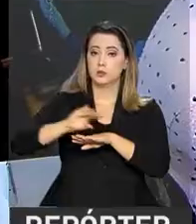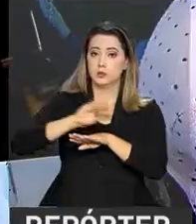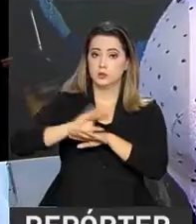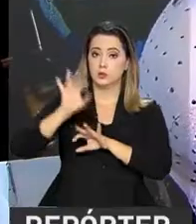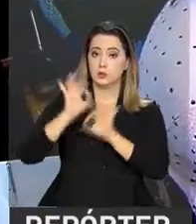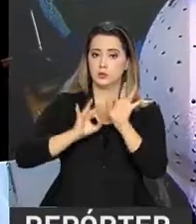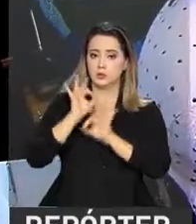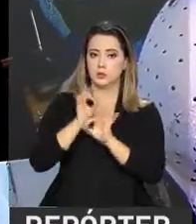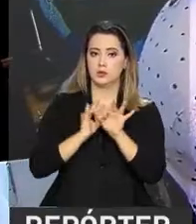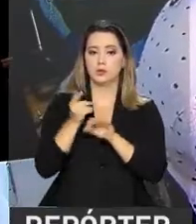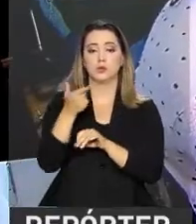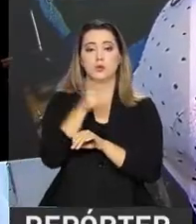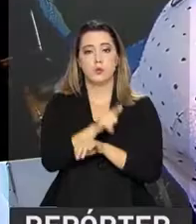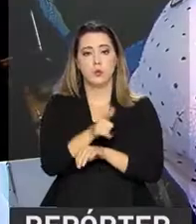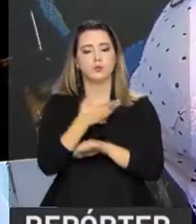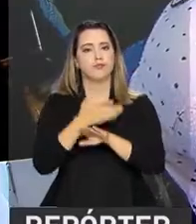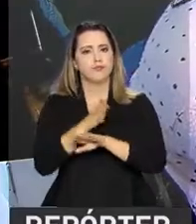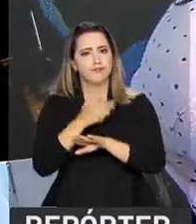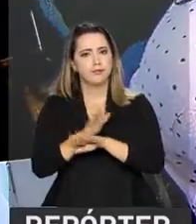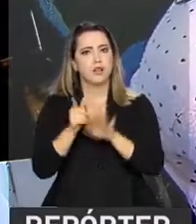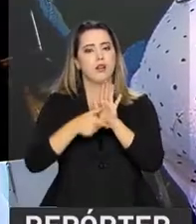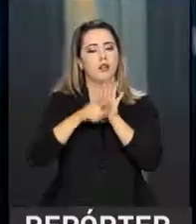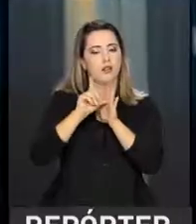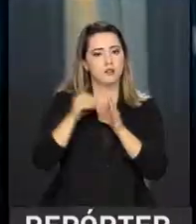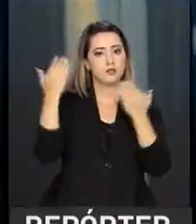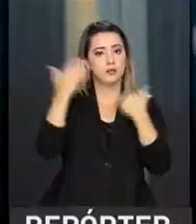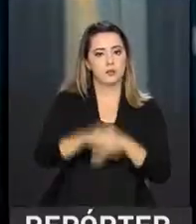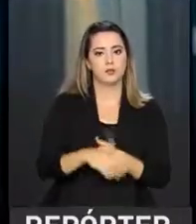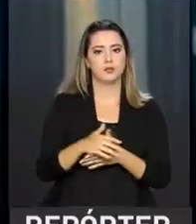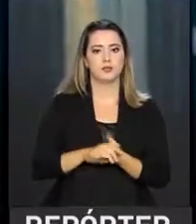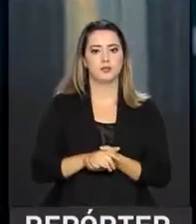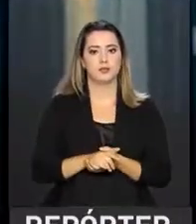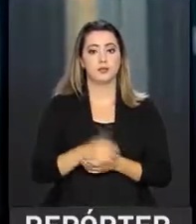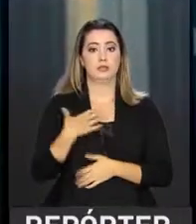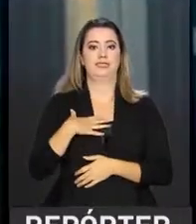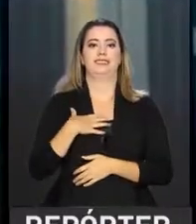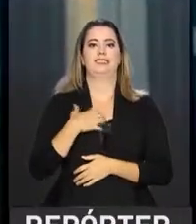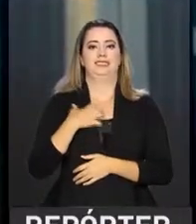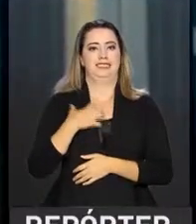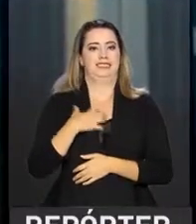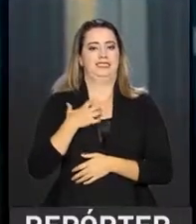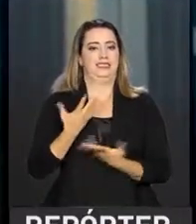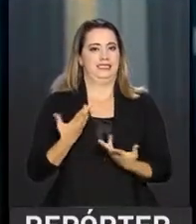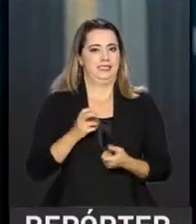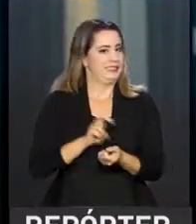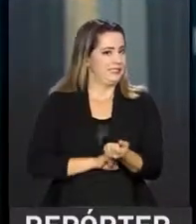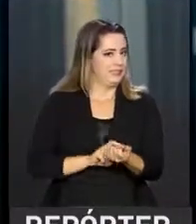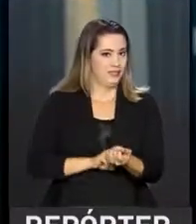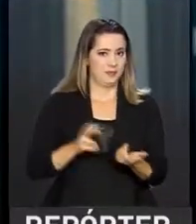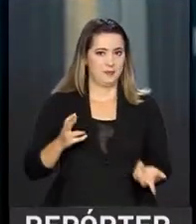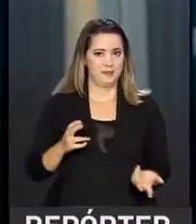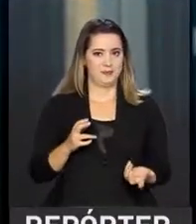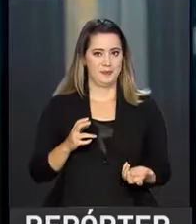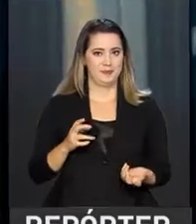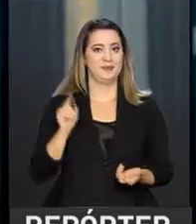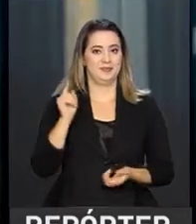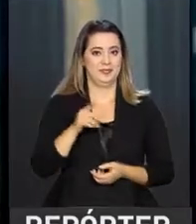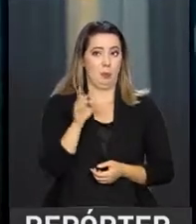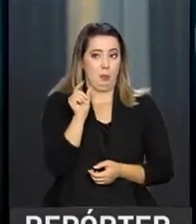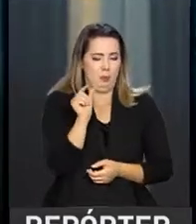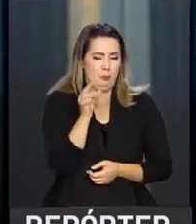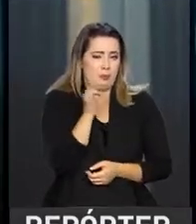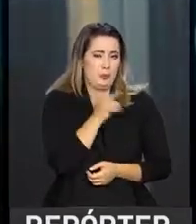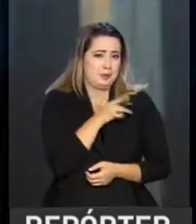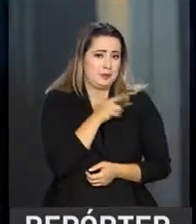estão tendo a revisão final antes do enem também ansiosa assim nervosa com um pouco de medo